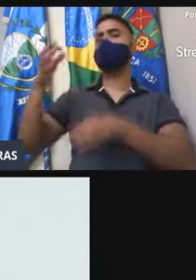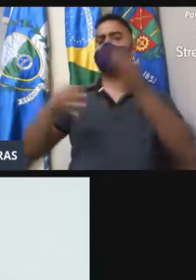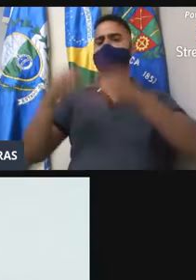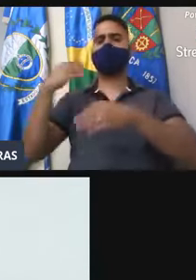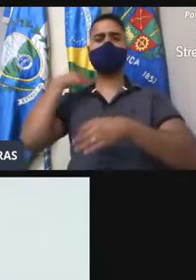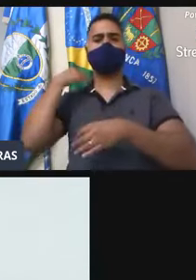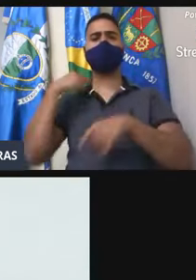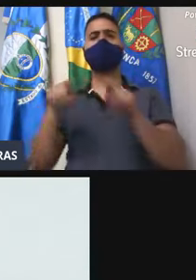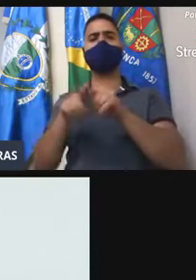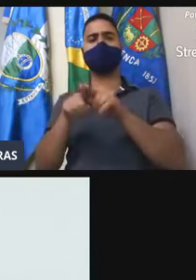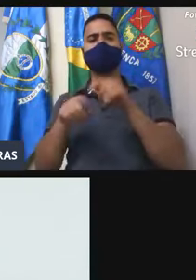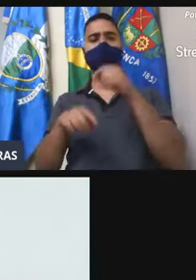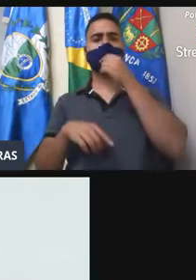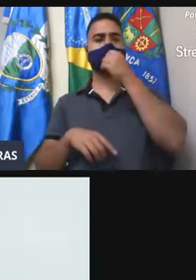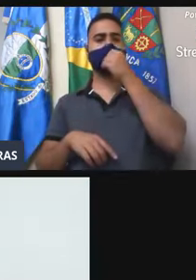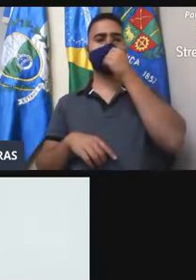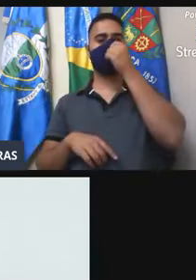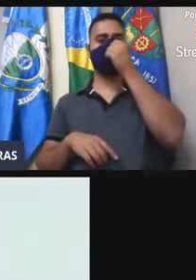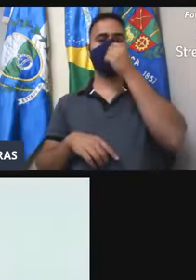ainda.